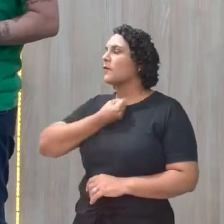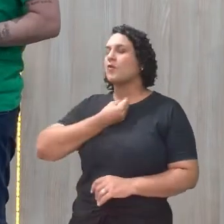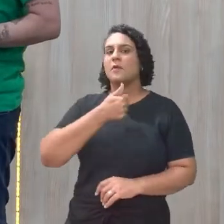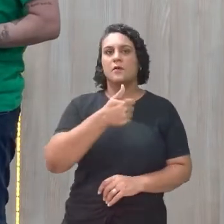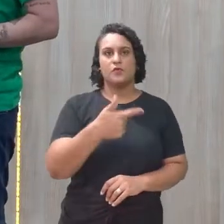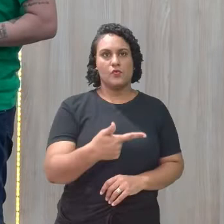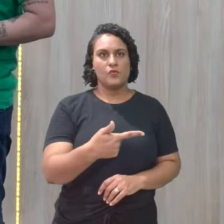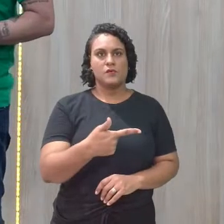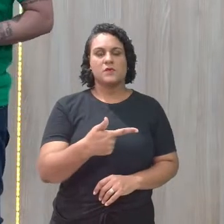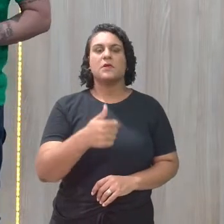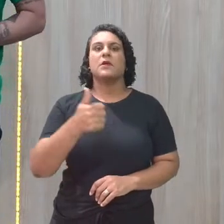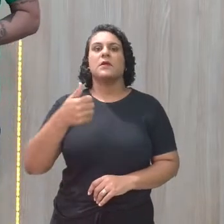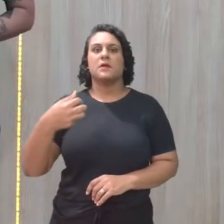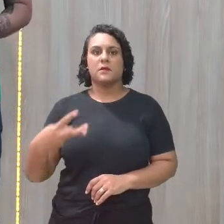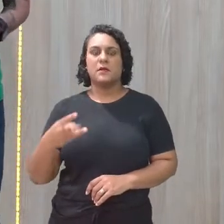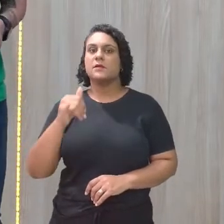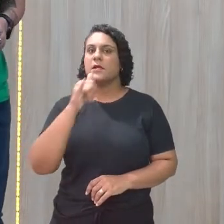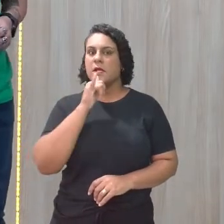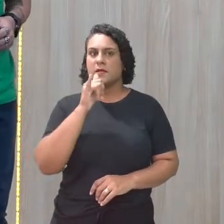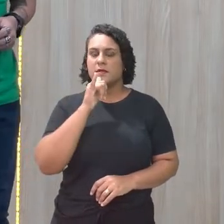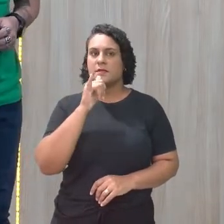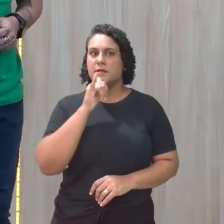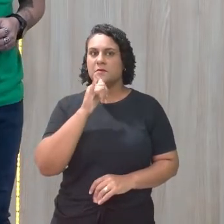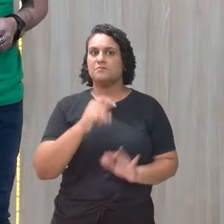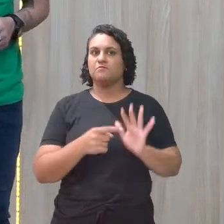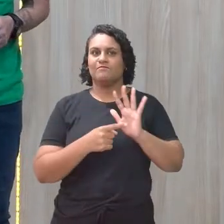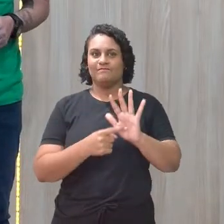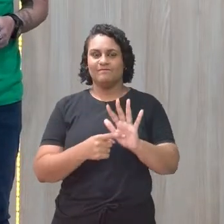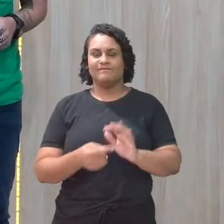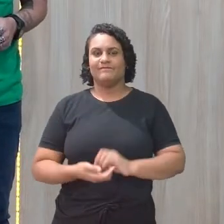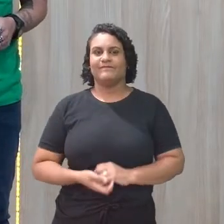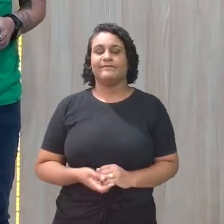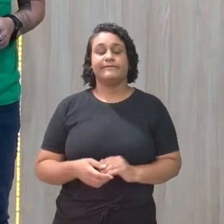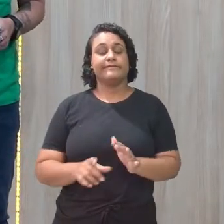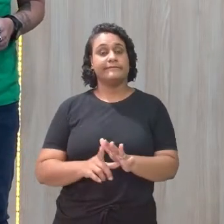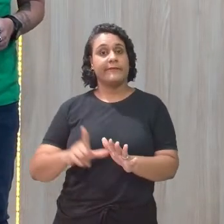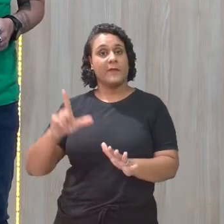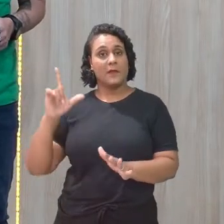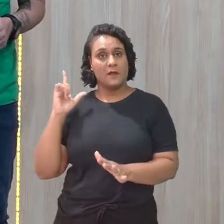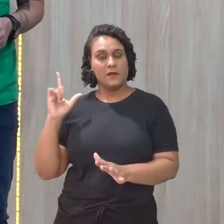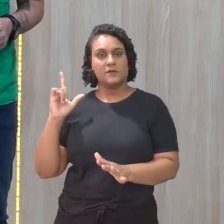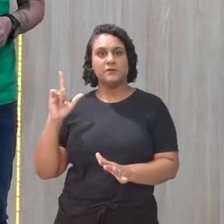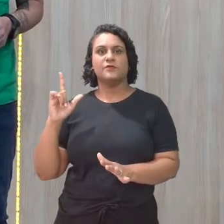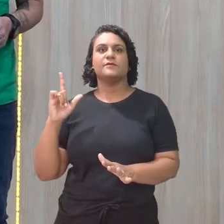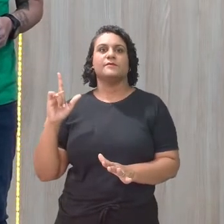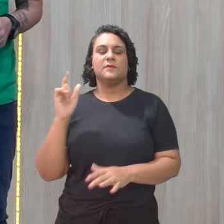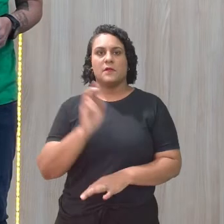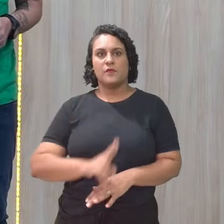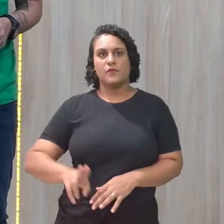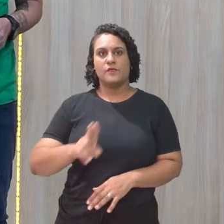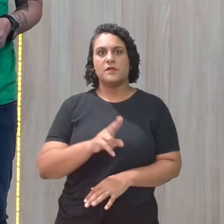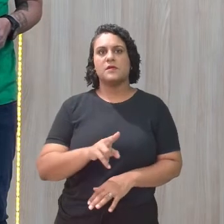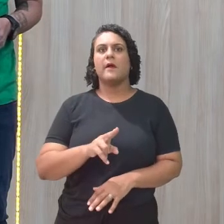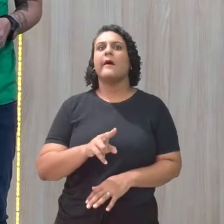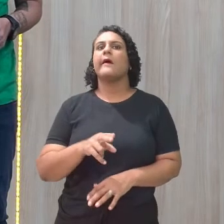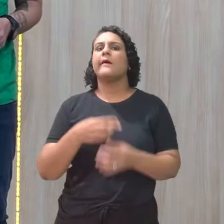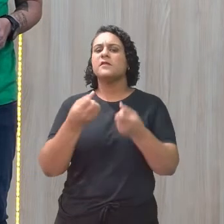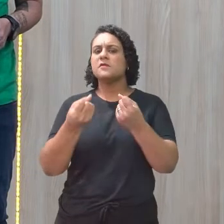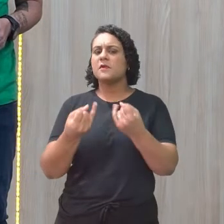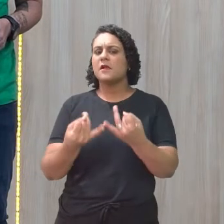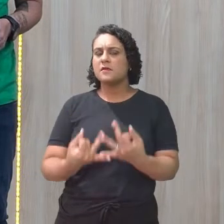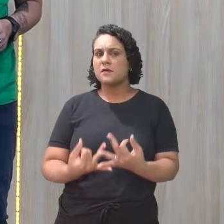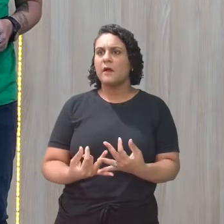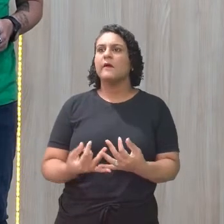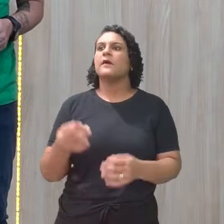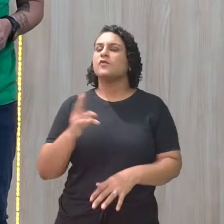sendo os exemplos que nós temos aqui, tá certo? E antes da gente pegar e usar essa definição, a gente fez como uma